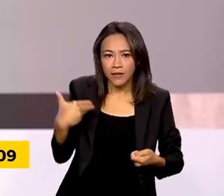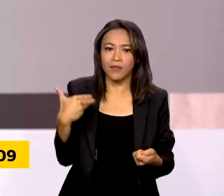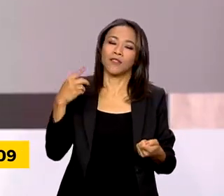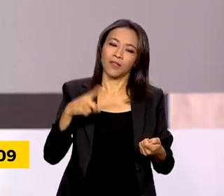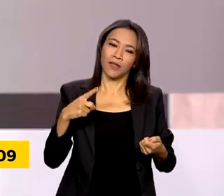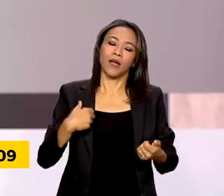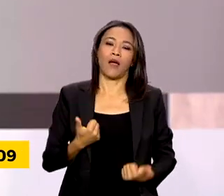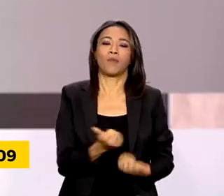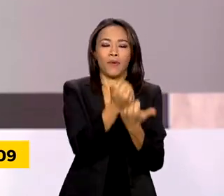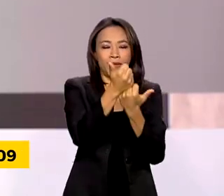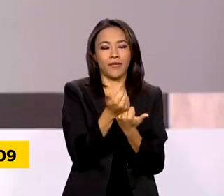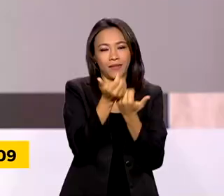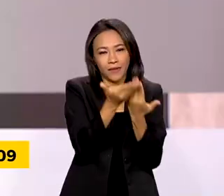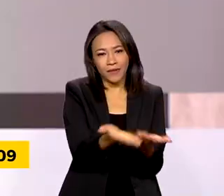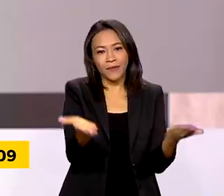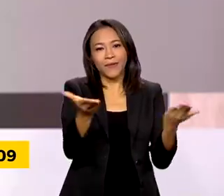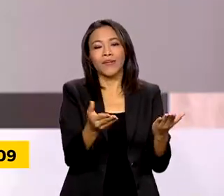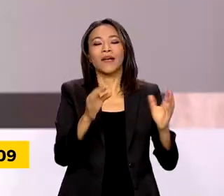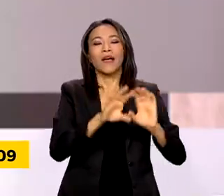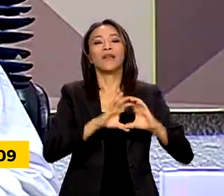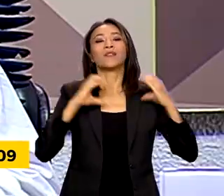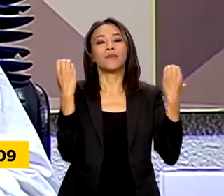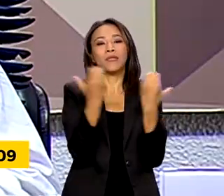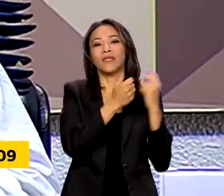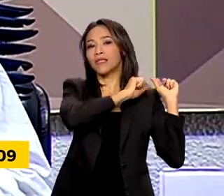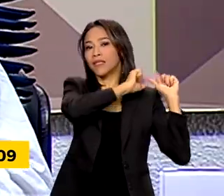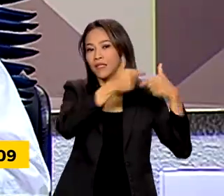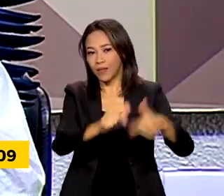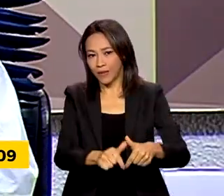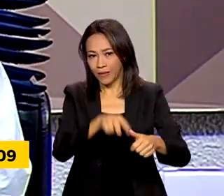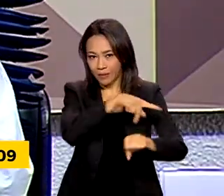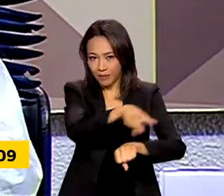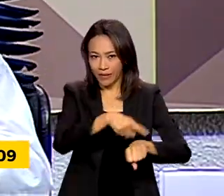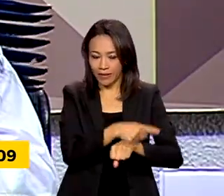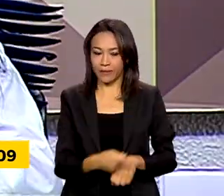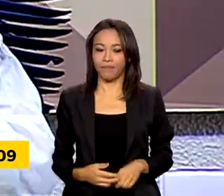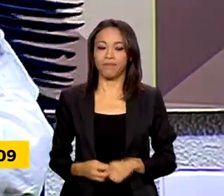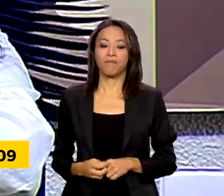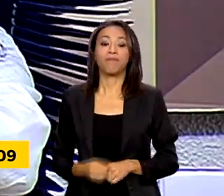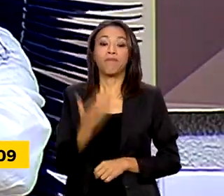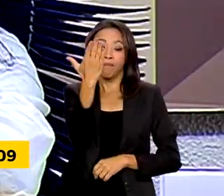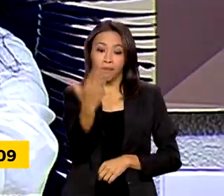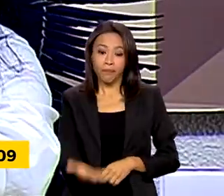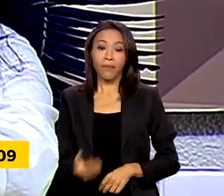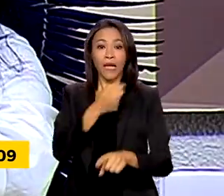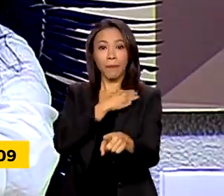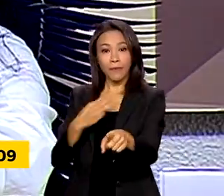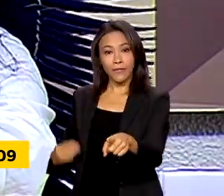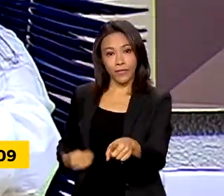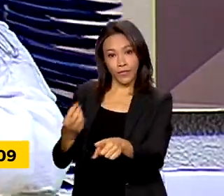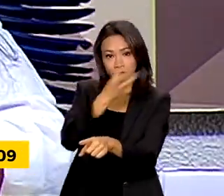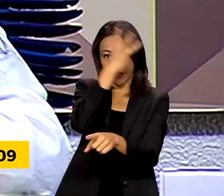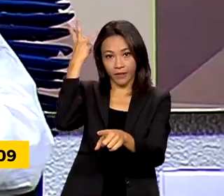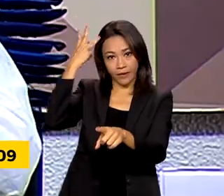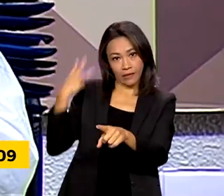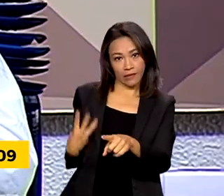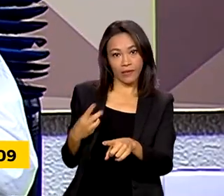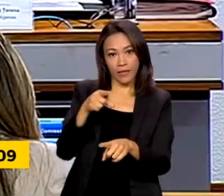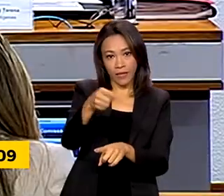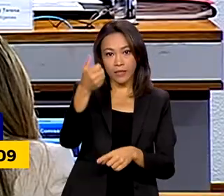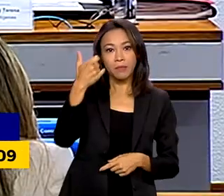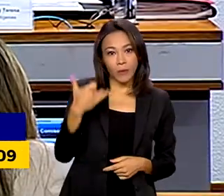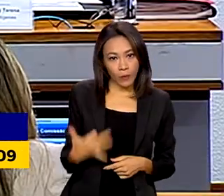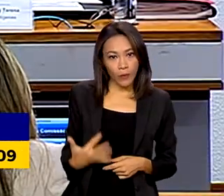favor das comunidades tradicionais no país. A ministra Sônia Guajajara fez um balanço das